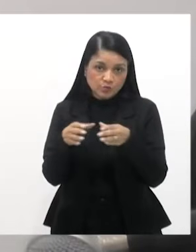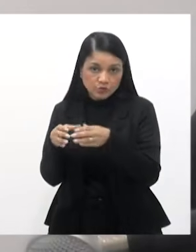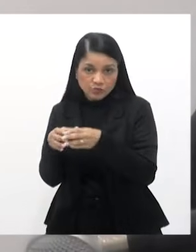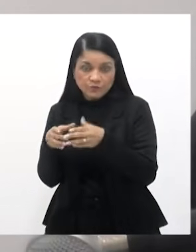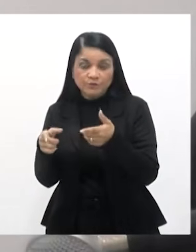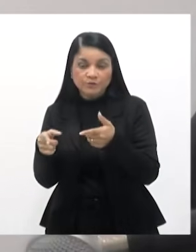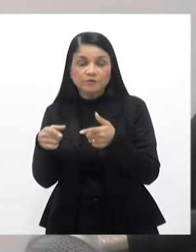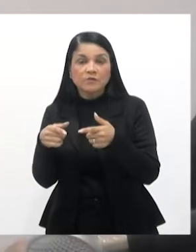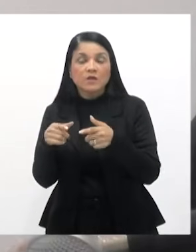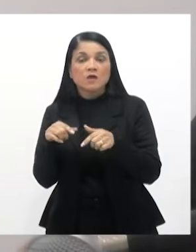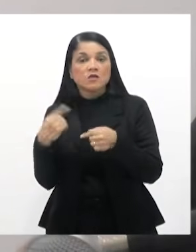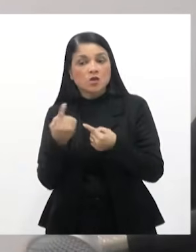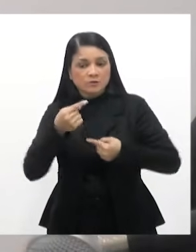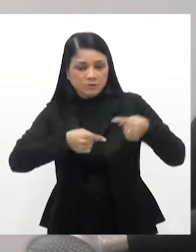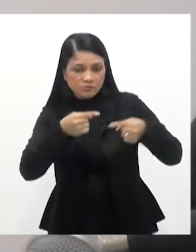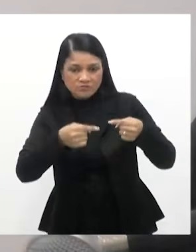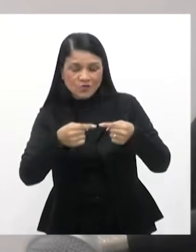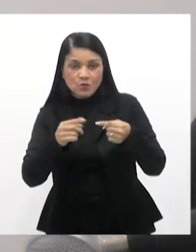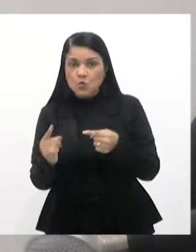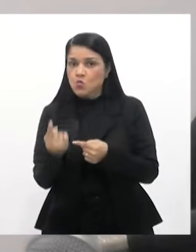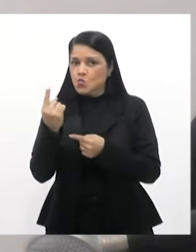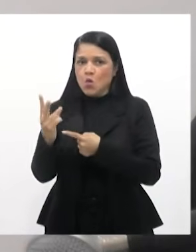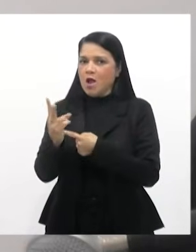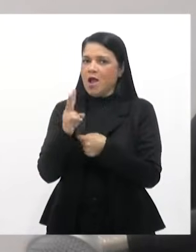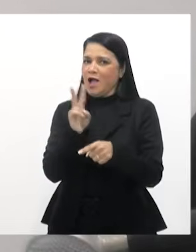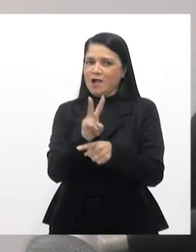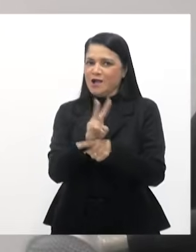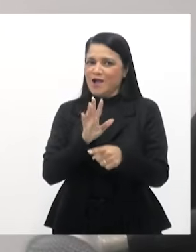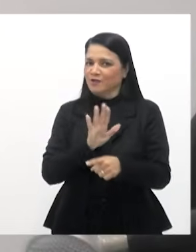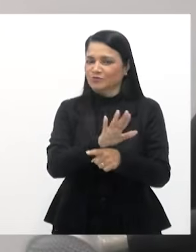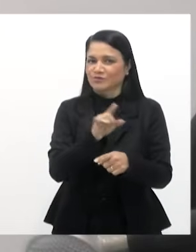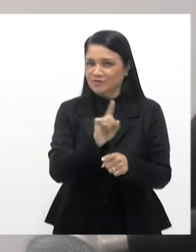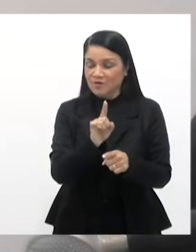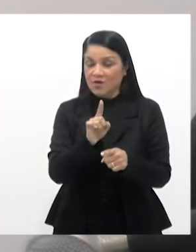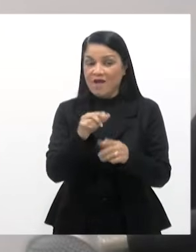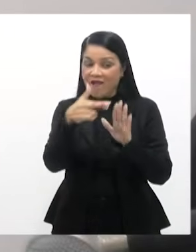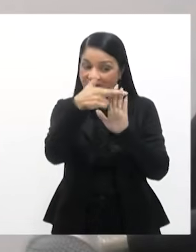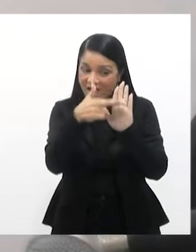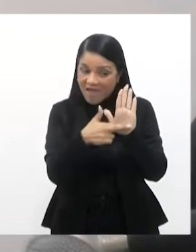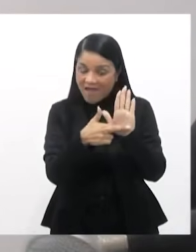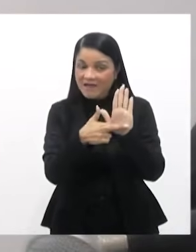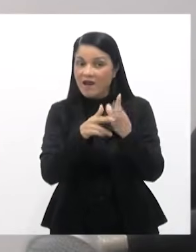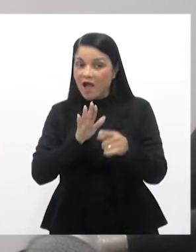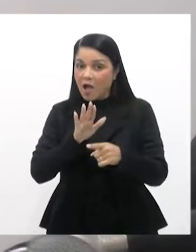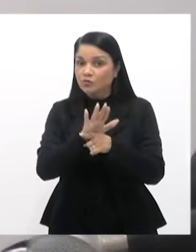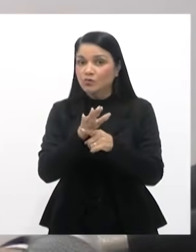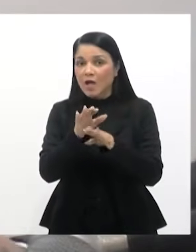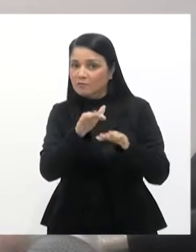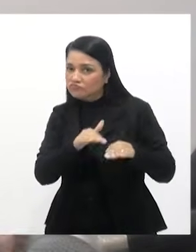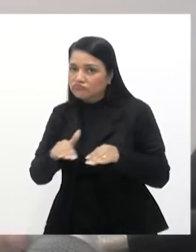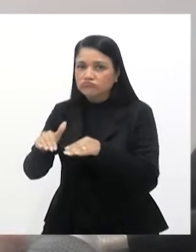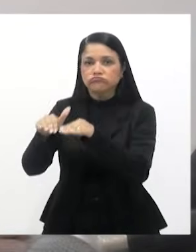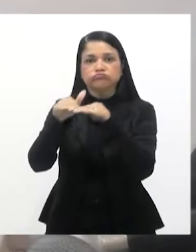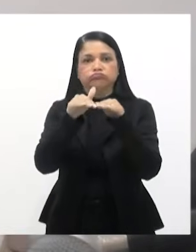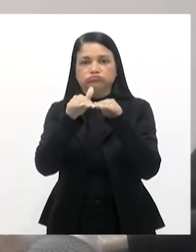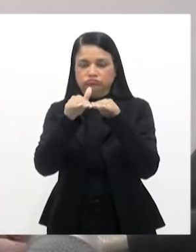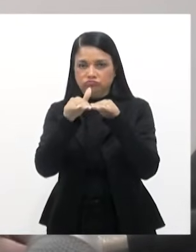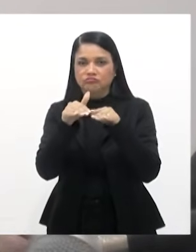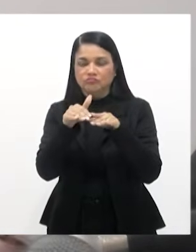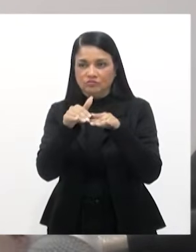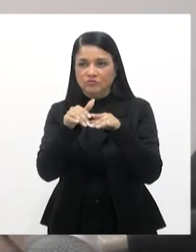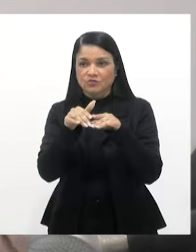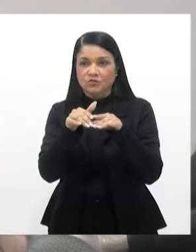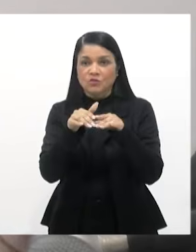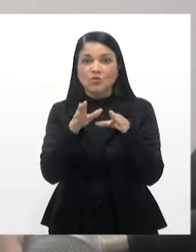tratando aqui para beneficiar somente um lado. Nós estamos dando uma regra onde eu posso ajudar a todos e possibilitar